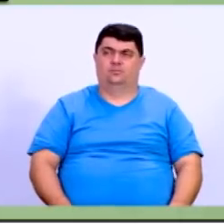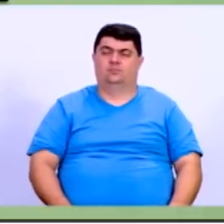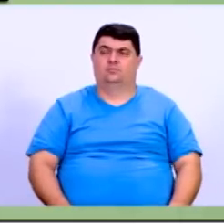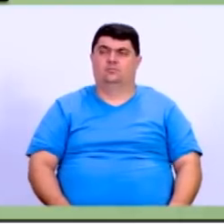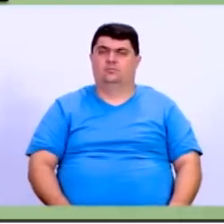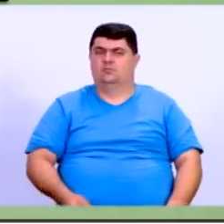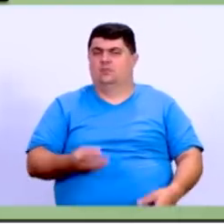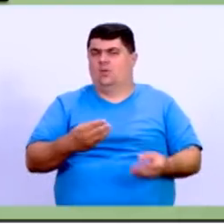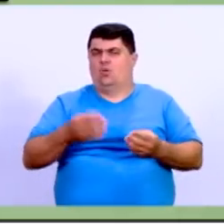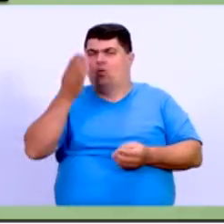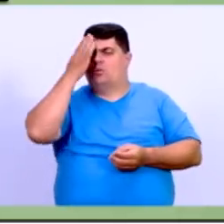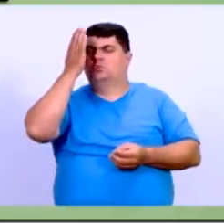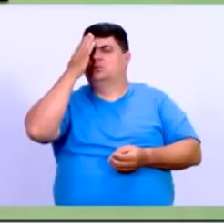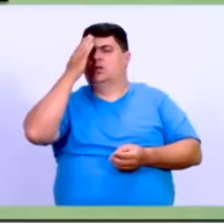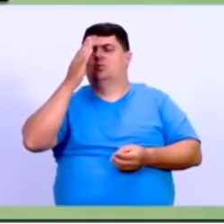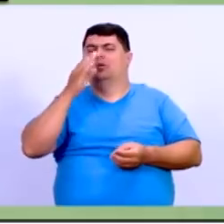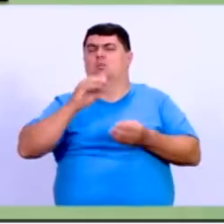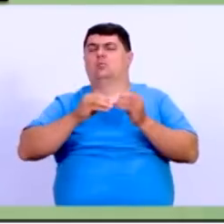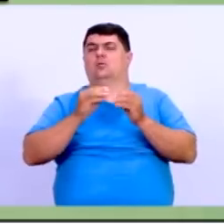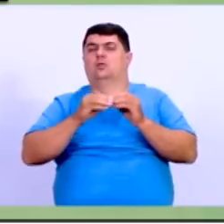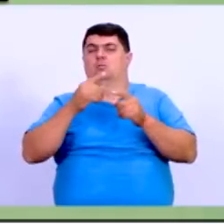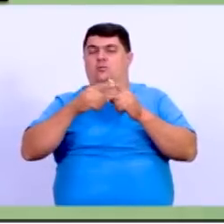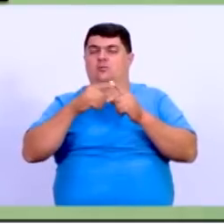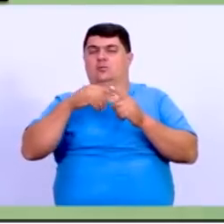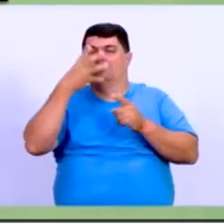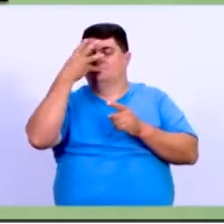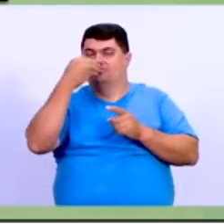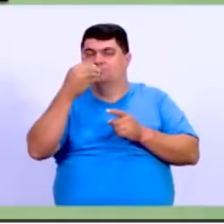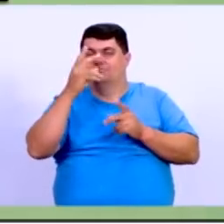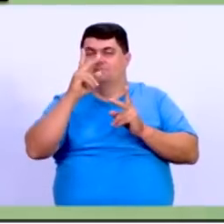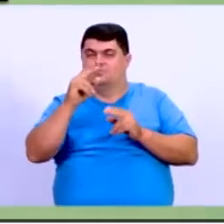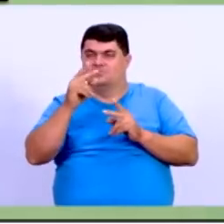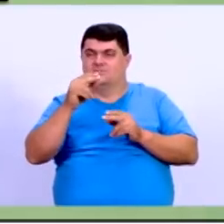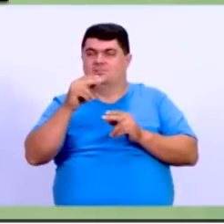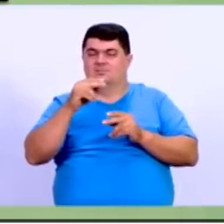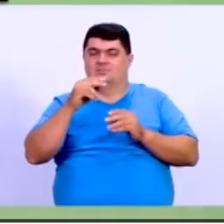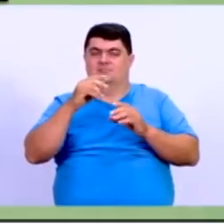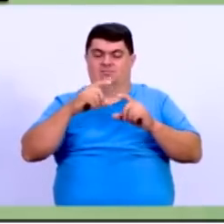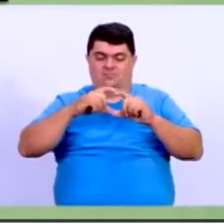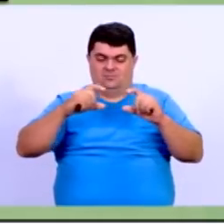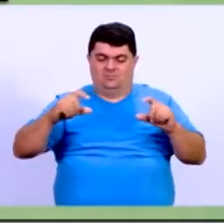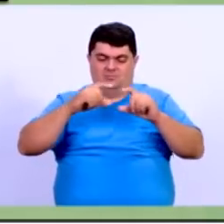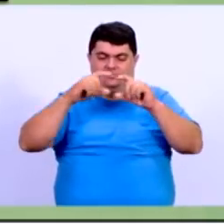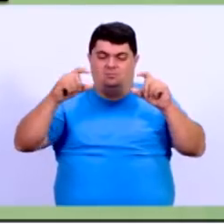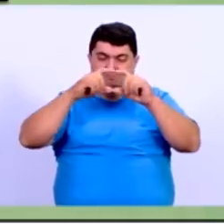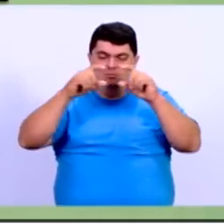Professor, como é que o senhor sabe que é banco de dados? Ah, porque tem uma figurinha aqui, ó, que remete a essa ideia, ó. Tá aí, essa figura aqui, ó.